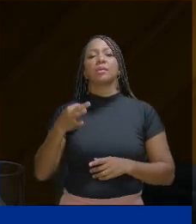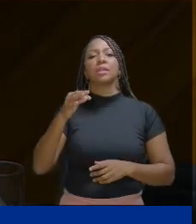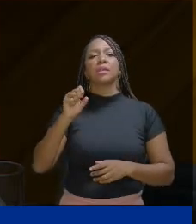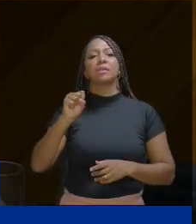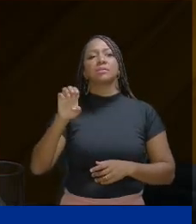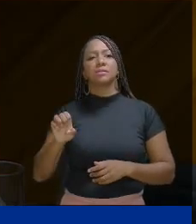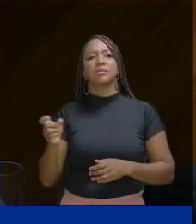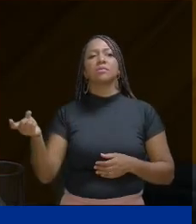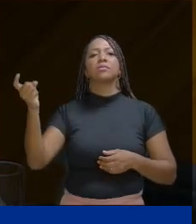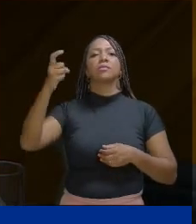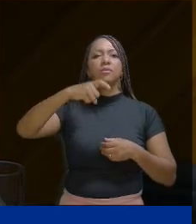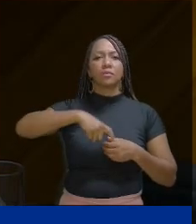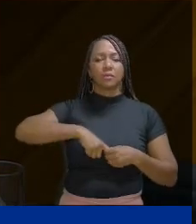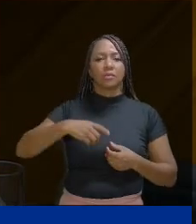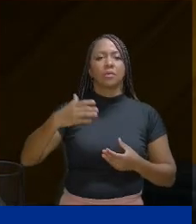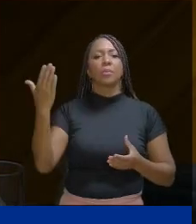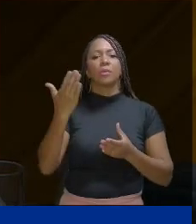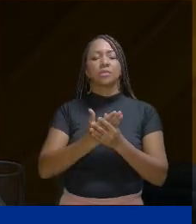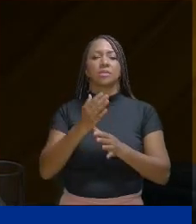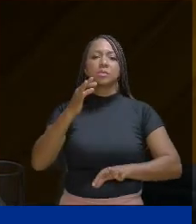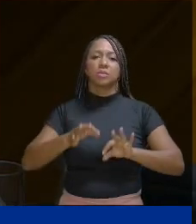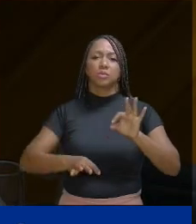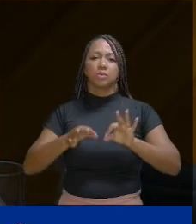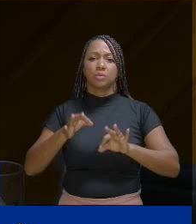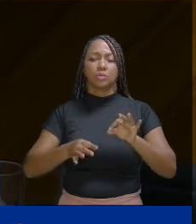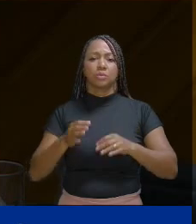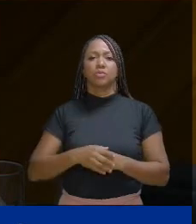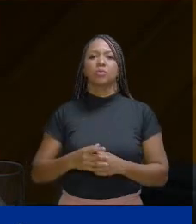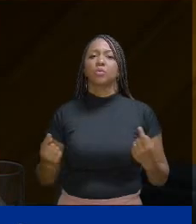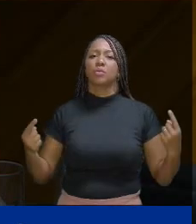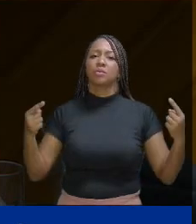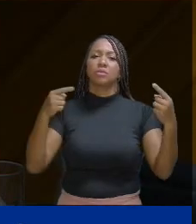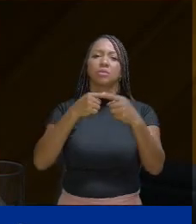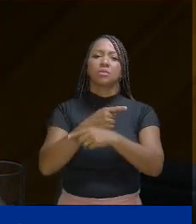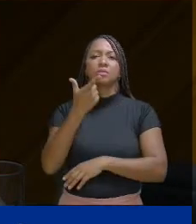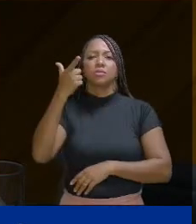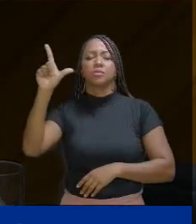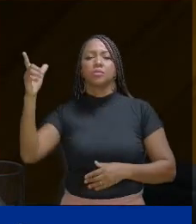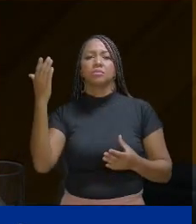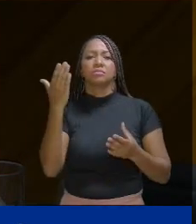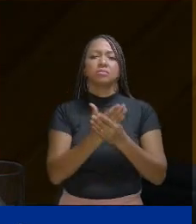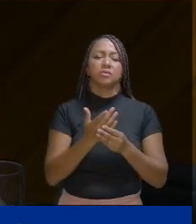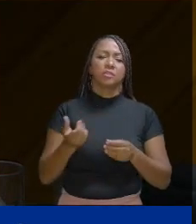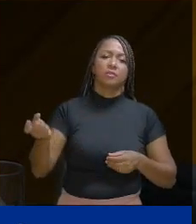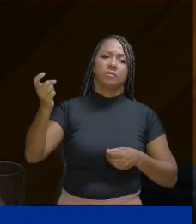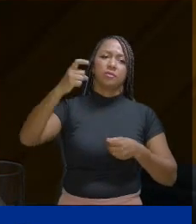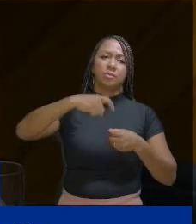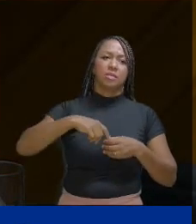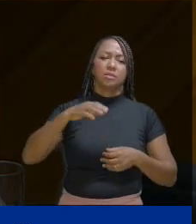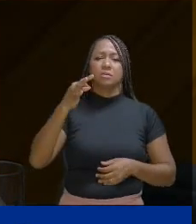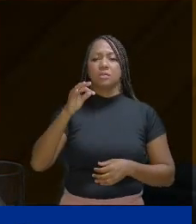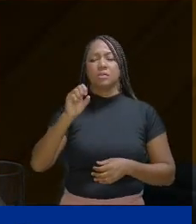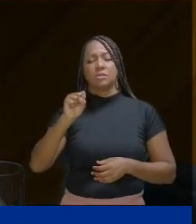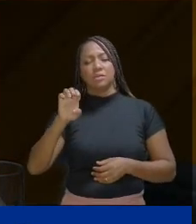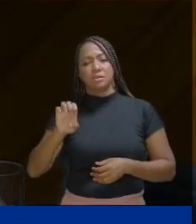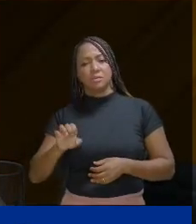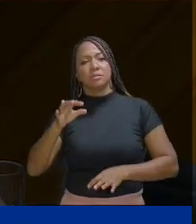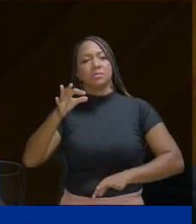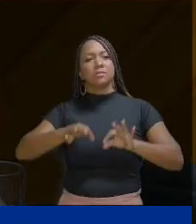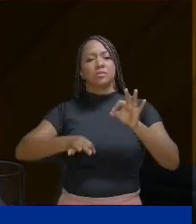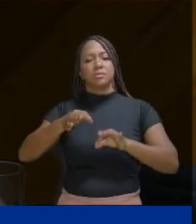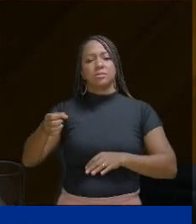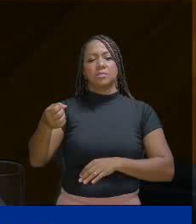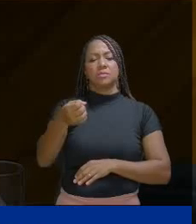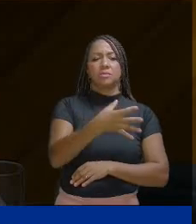TSE fez retornar este processo para julgamento. Ao contrário de outros processos que retornaram do TSE para julgamento, para